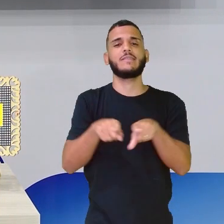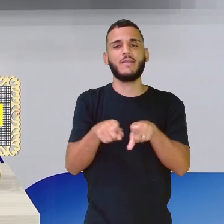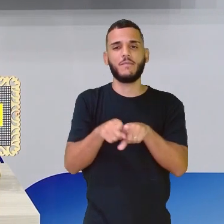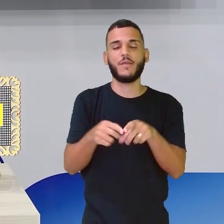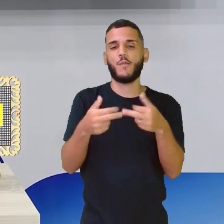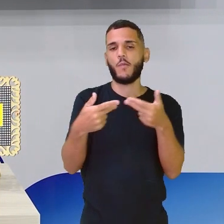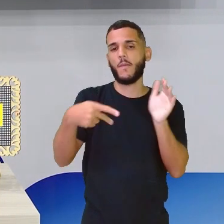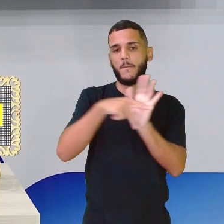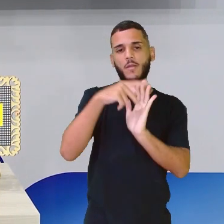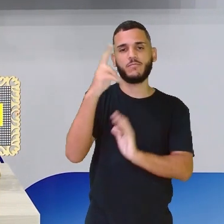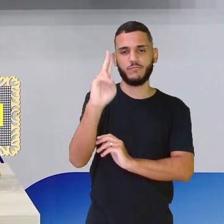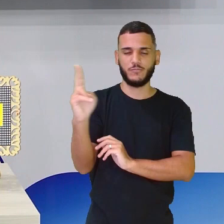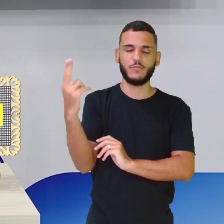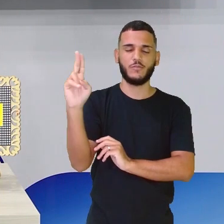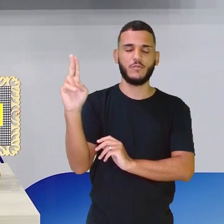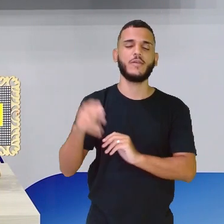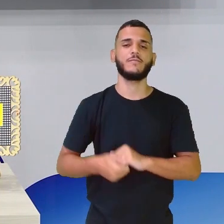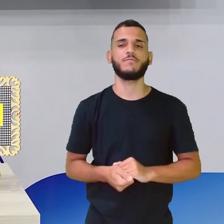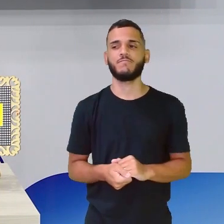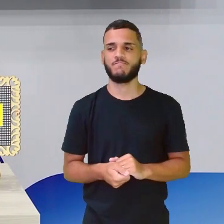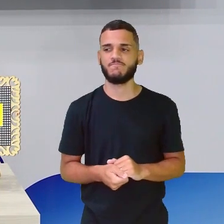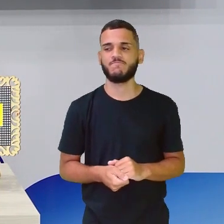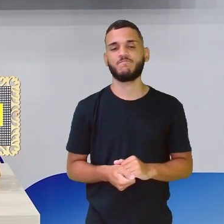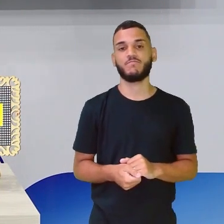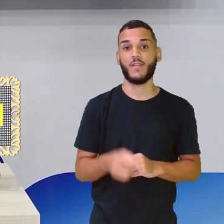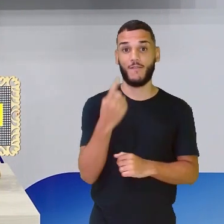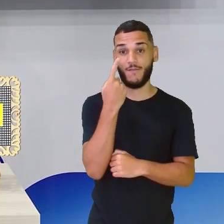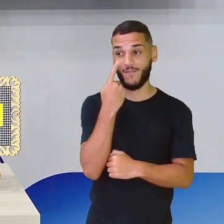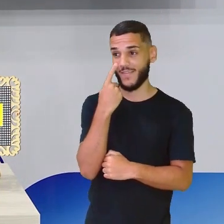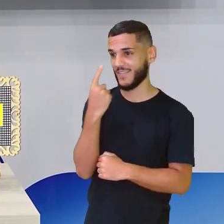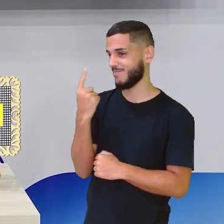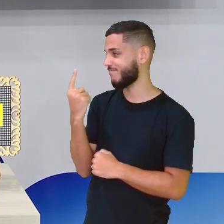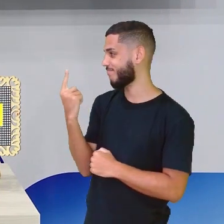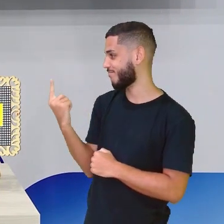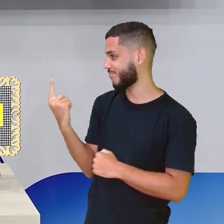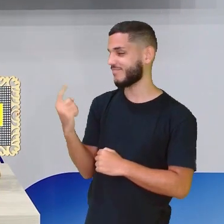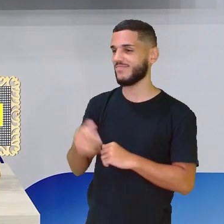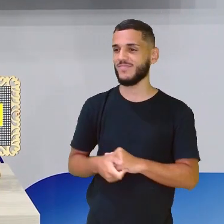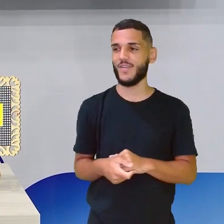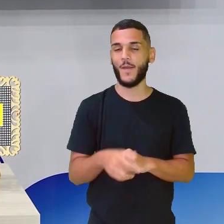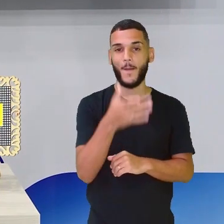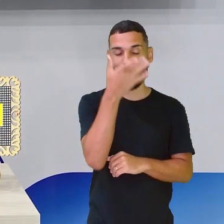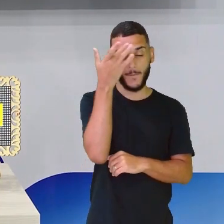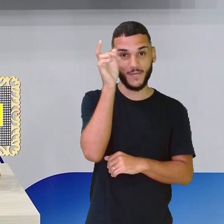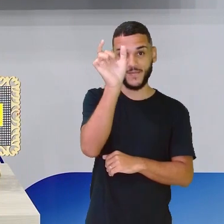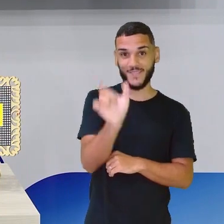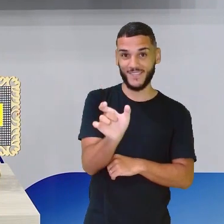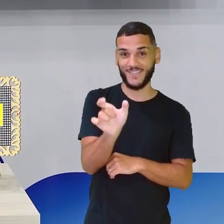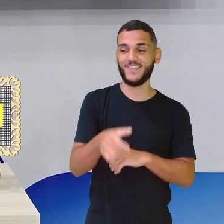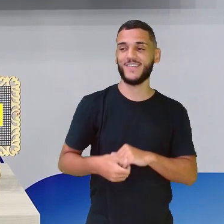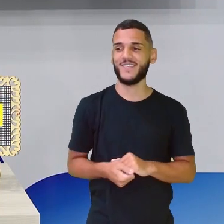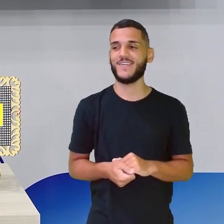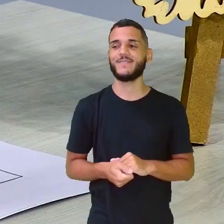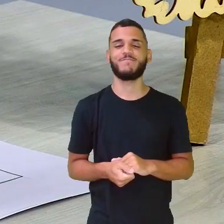pátria. Então, aqui como a gente está vendo, ó, tem uma pessoa. Tem uma